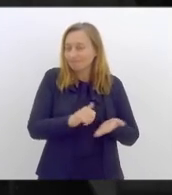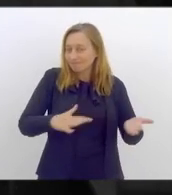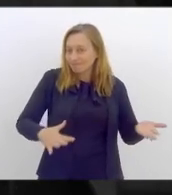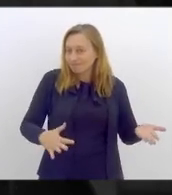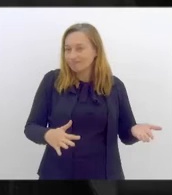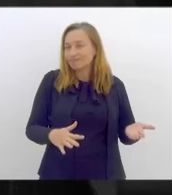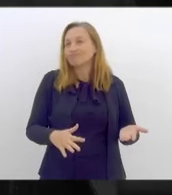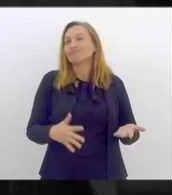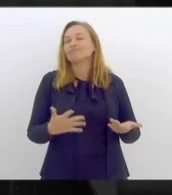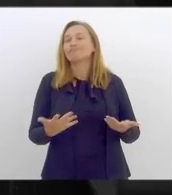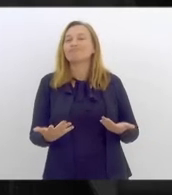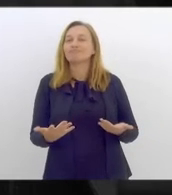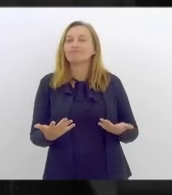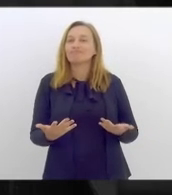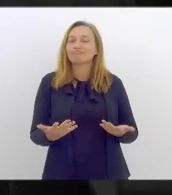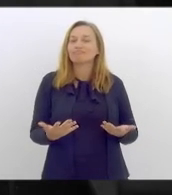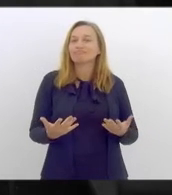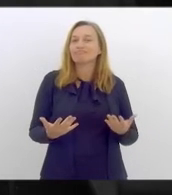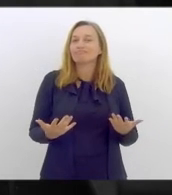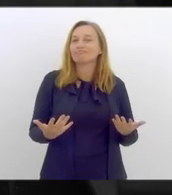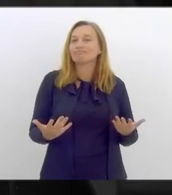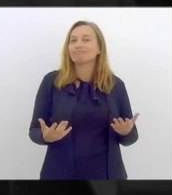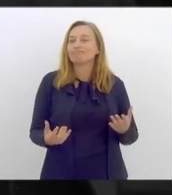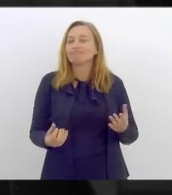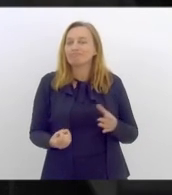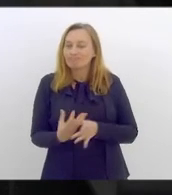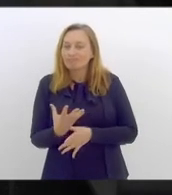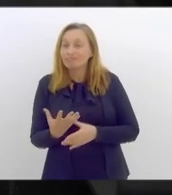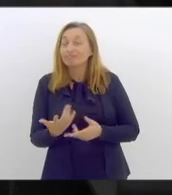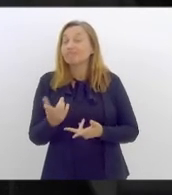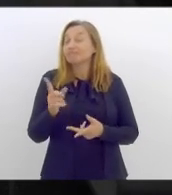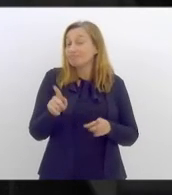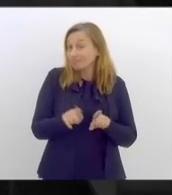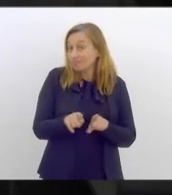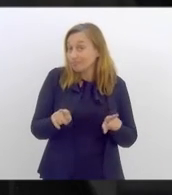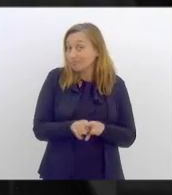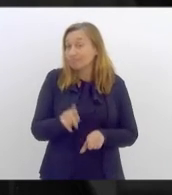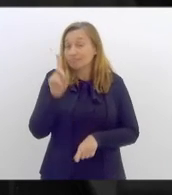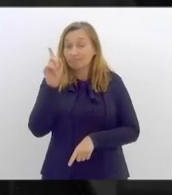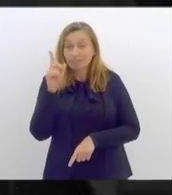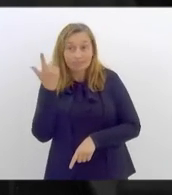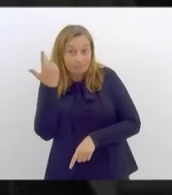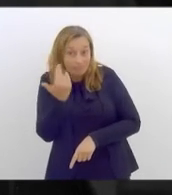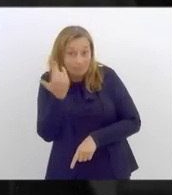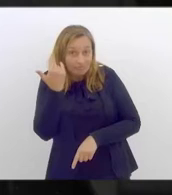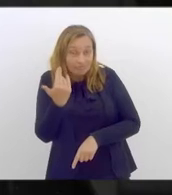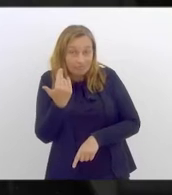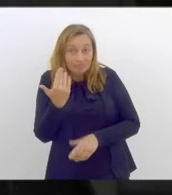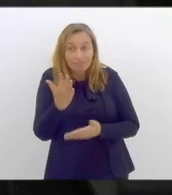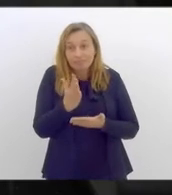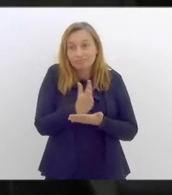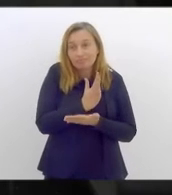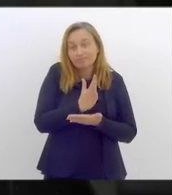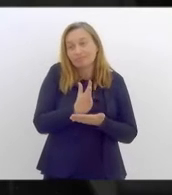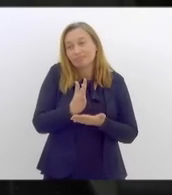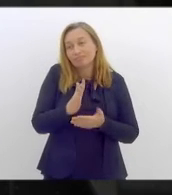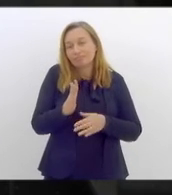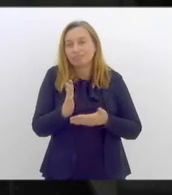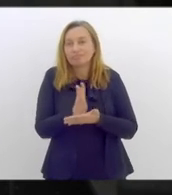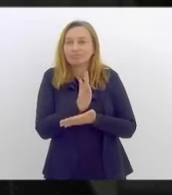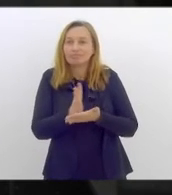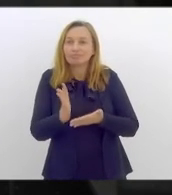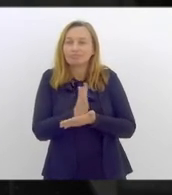lúdicas recreativas criativas e também é comum que em certas corporações nesse